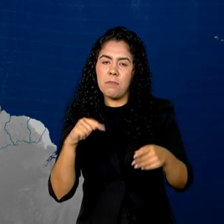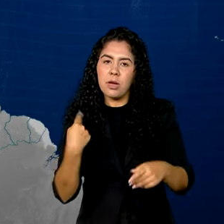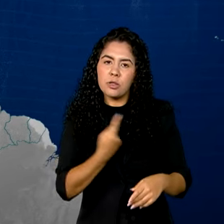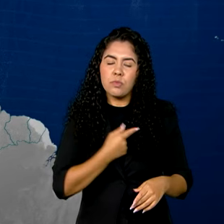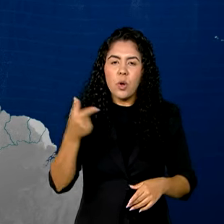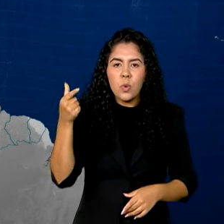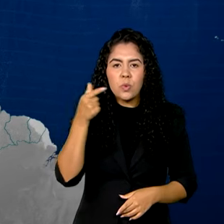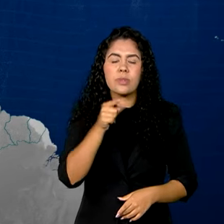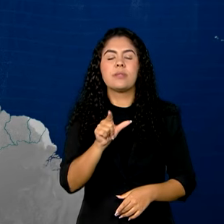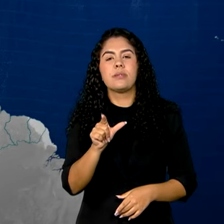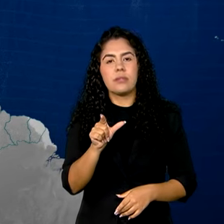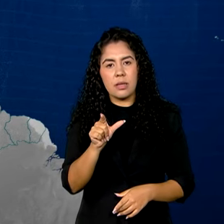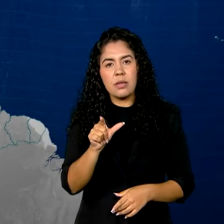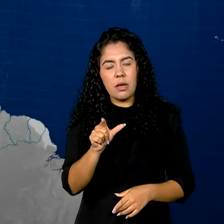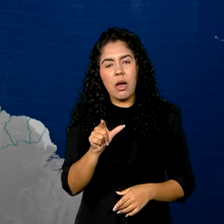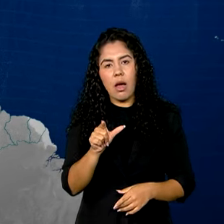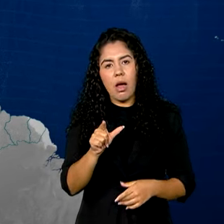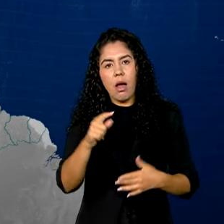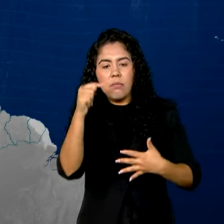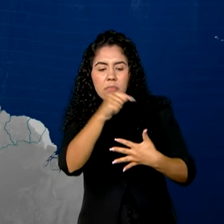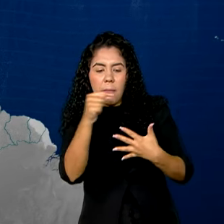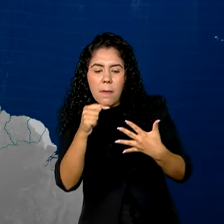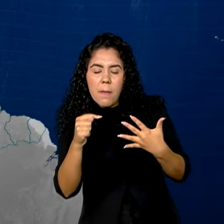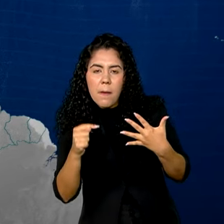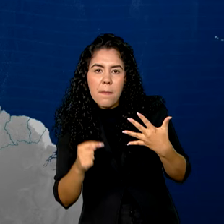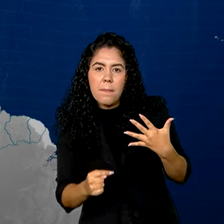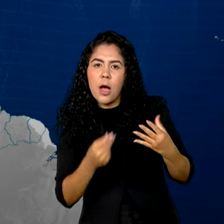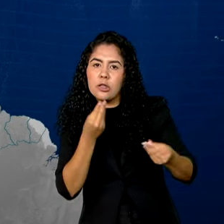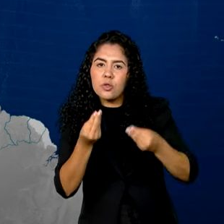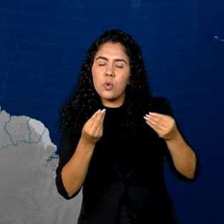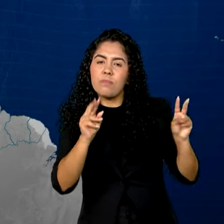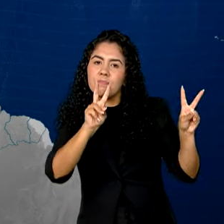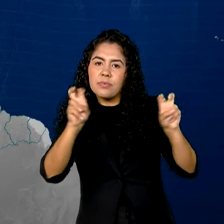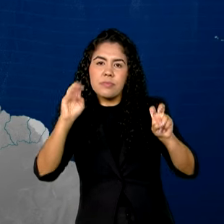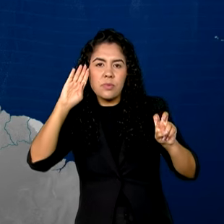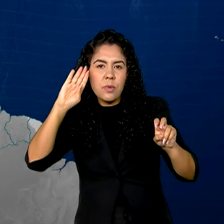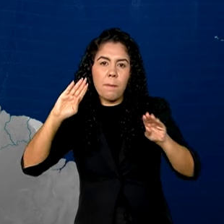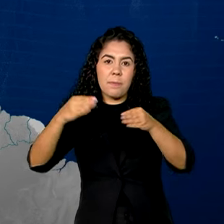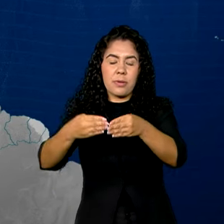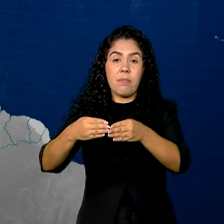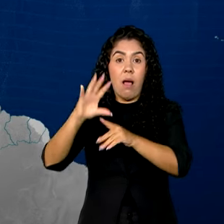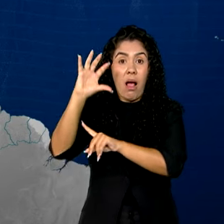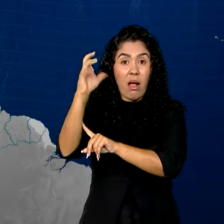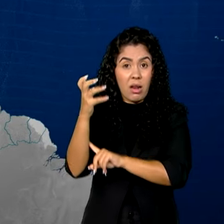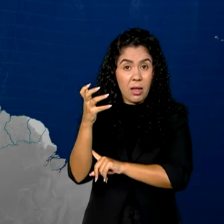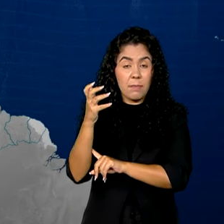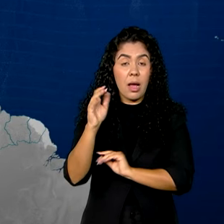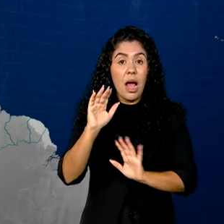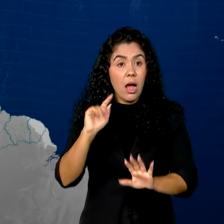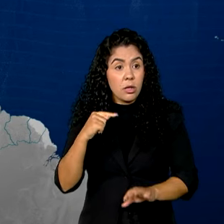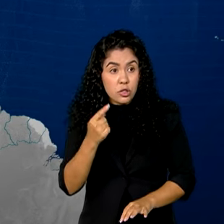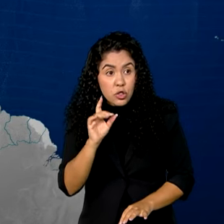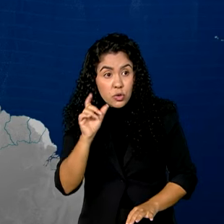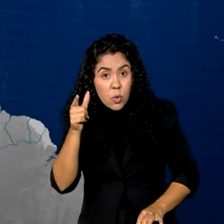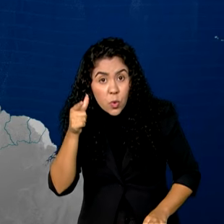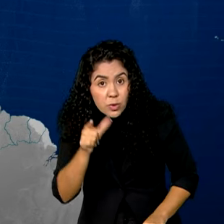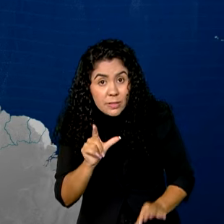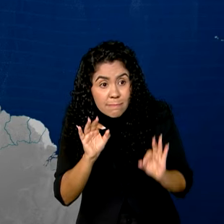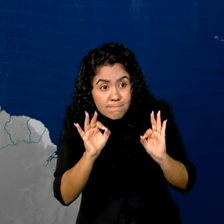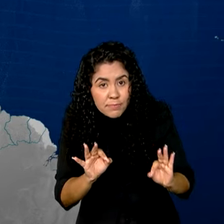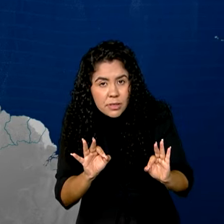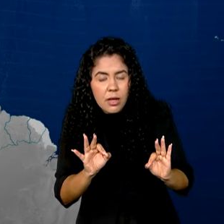possamos fazer frente a esses processos de mudança do clima mas nós só vamos conseguir fazer isso se nós pensarmos